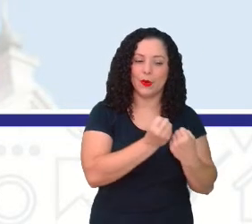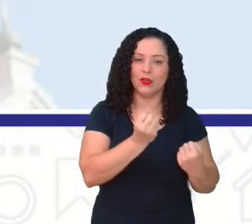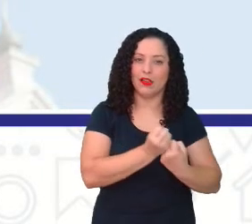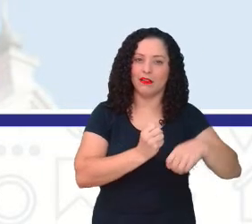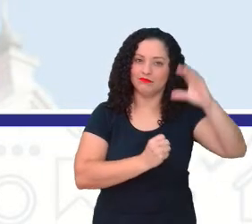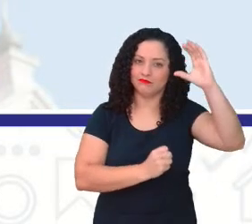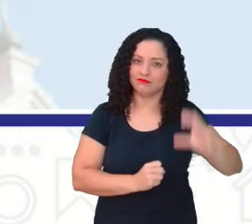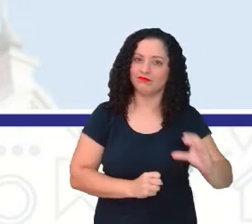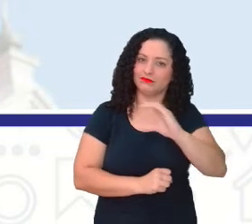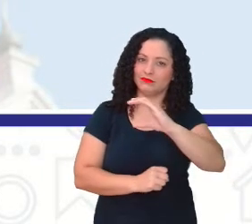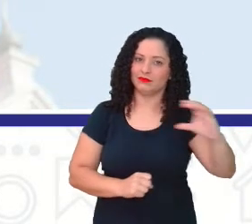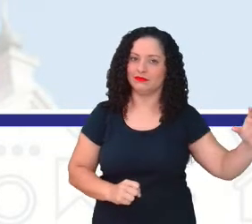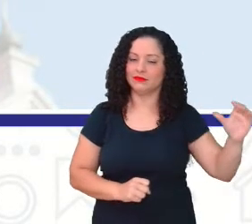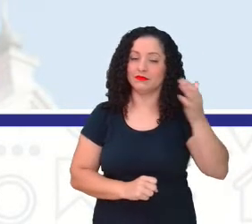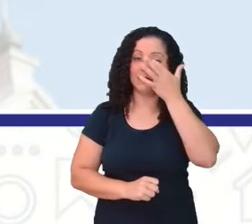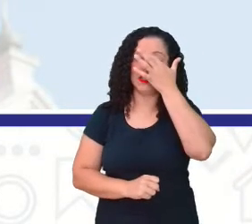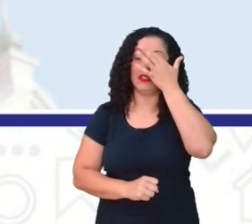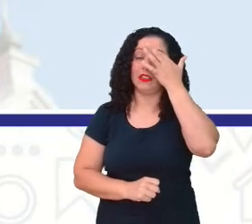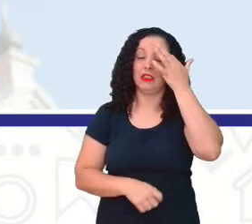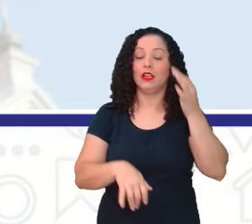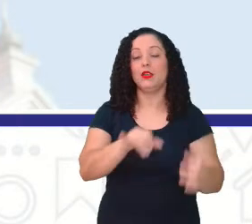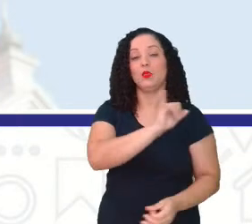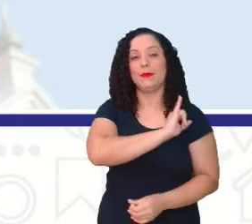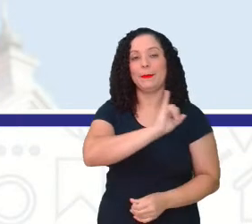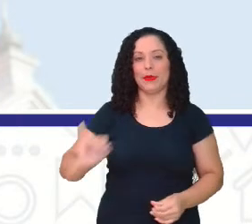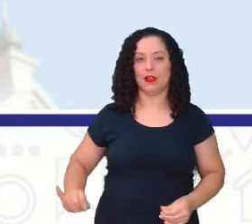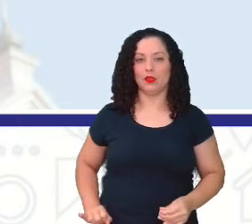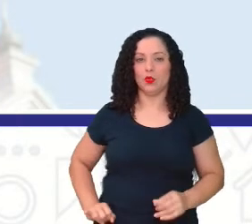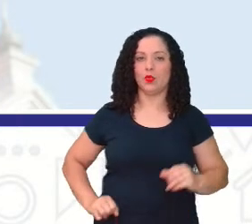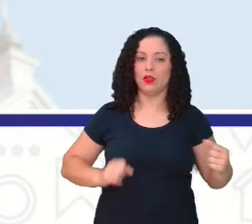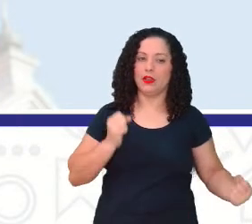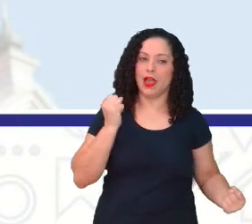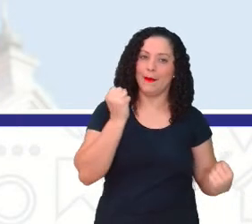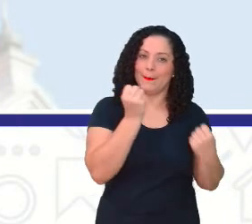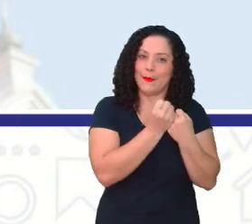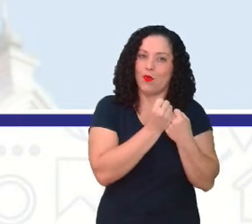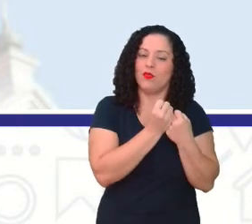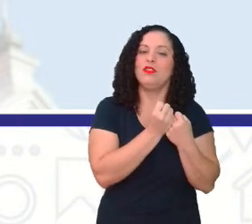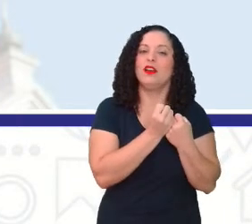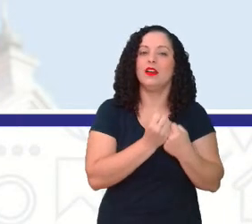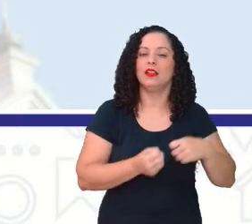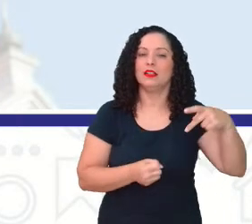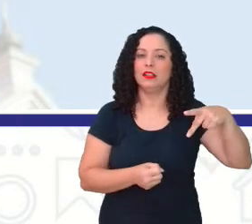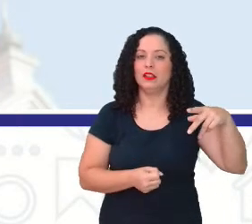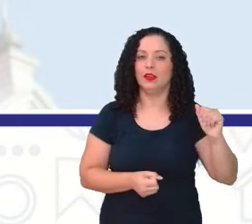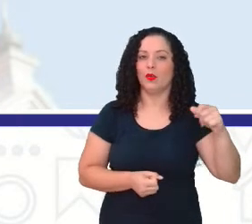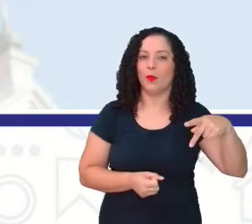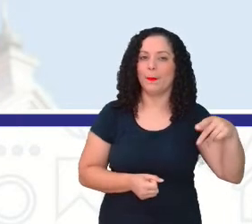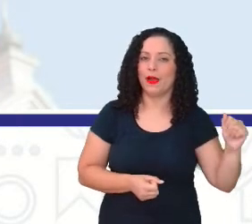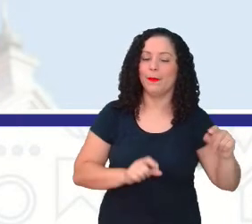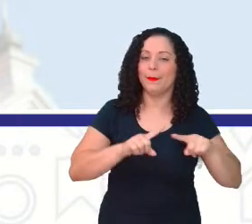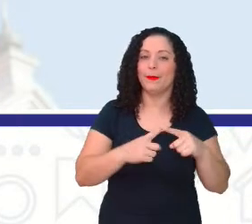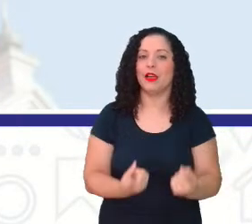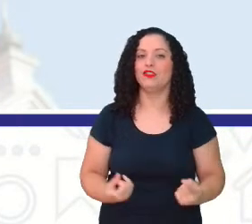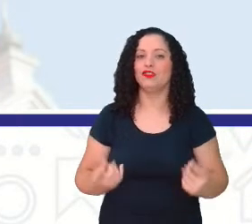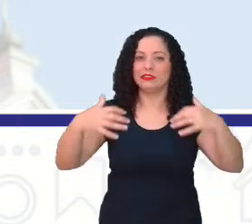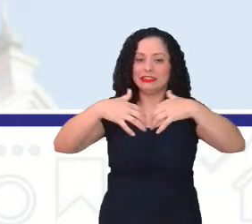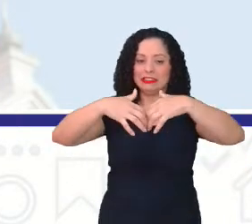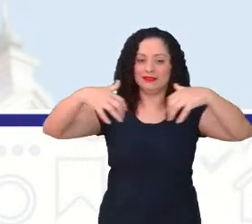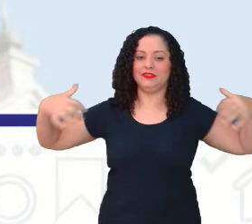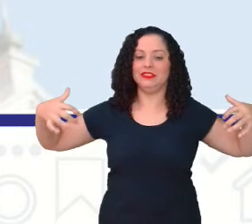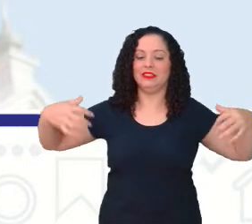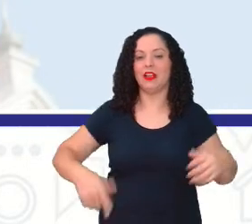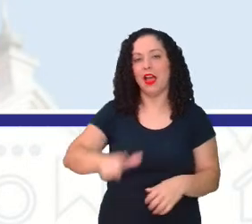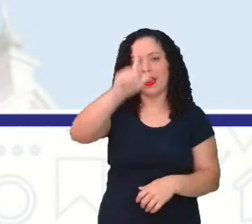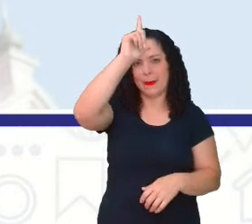imperador Carlos V, né, como católico, ele apoia o Papa, né, mas a Alemanha se torna dividida aí entre católicos e